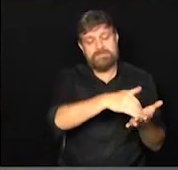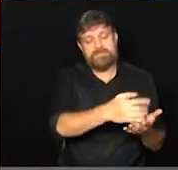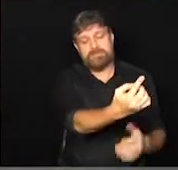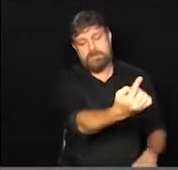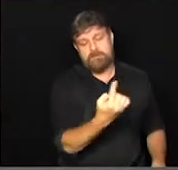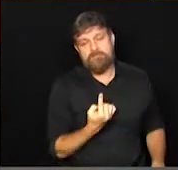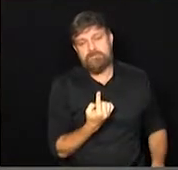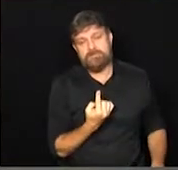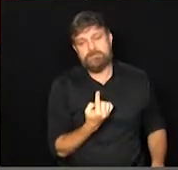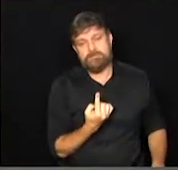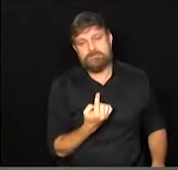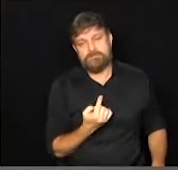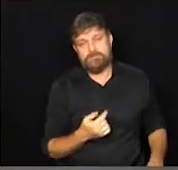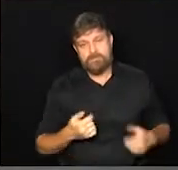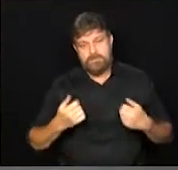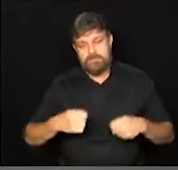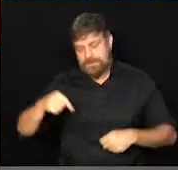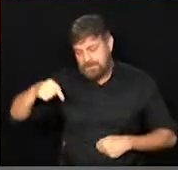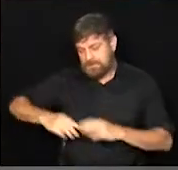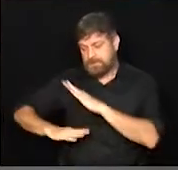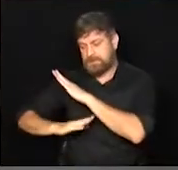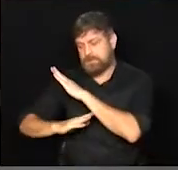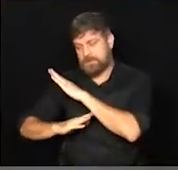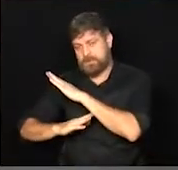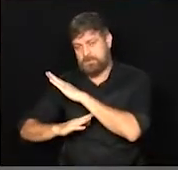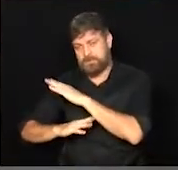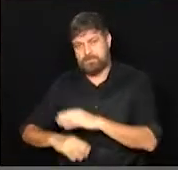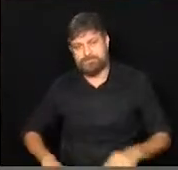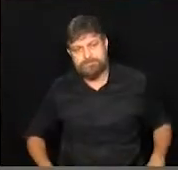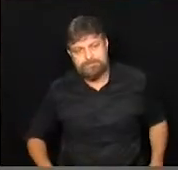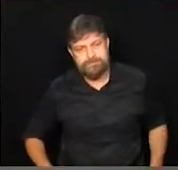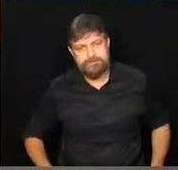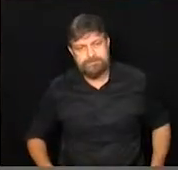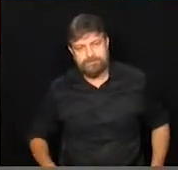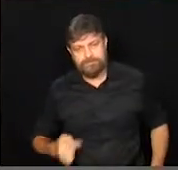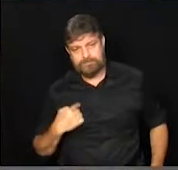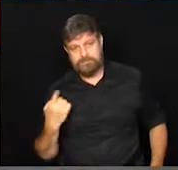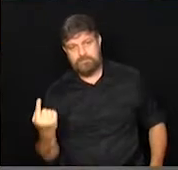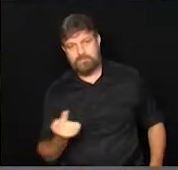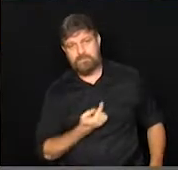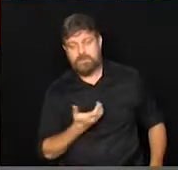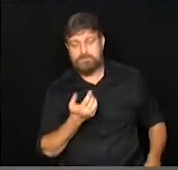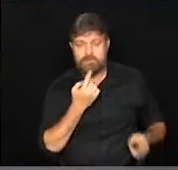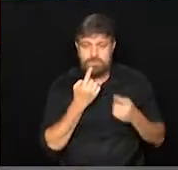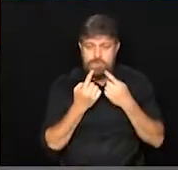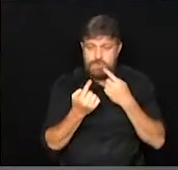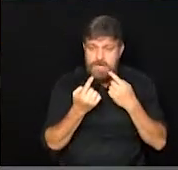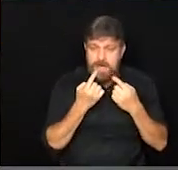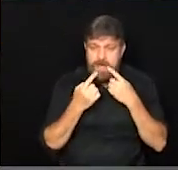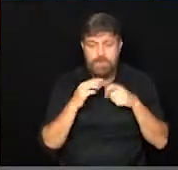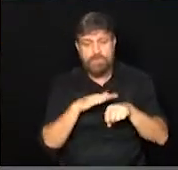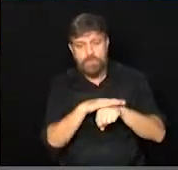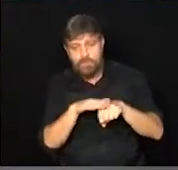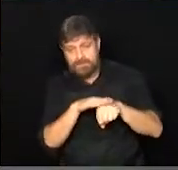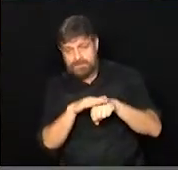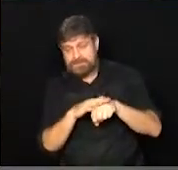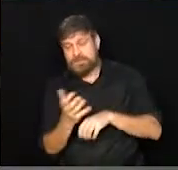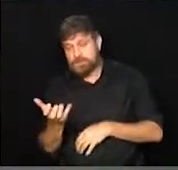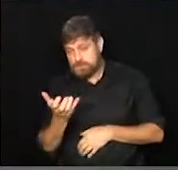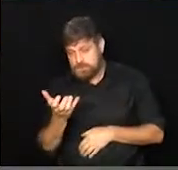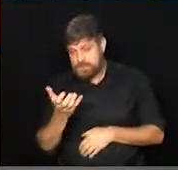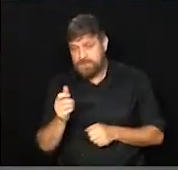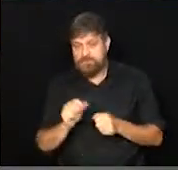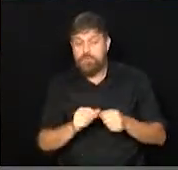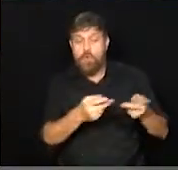a ser apreciado no plenário. Né? Então, nós queremos o diálogo, queremos o debate, vamos apresentar